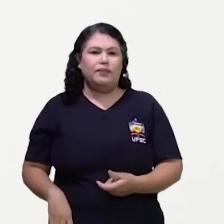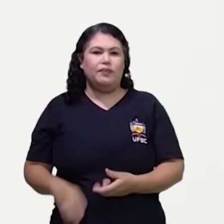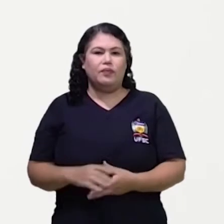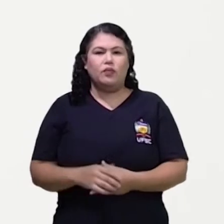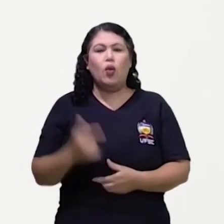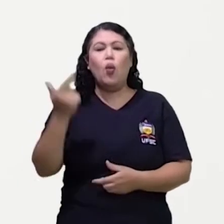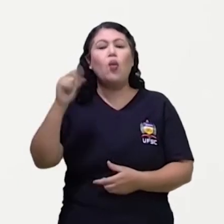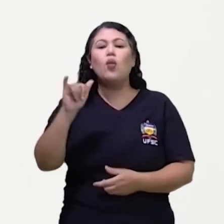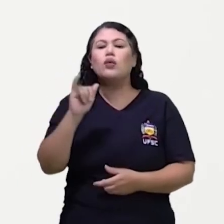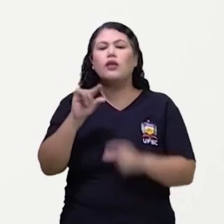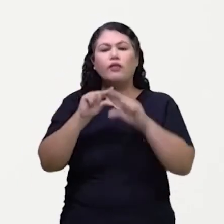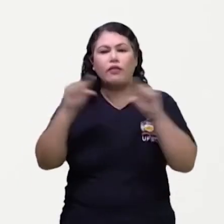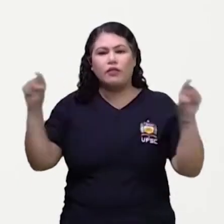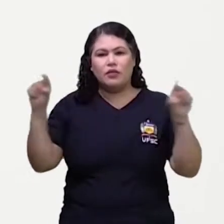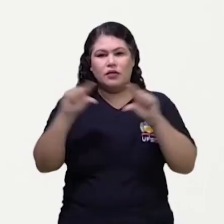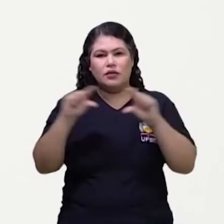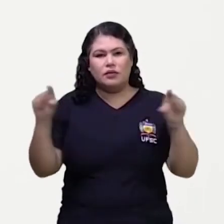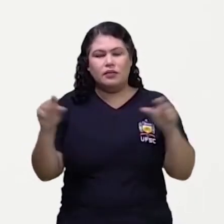outro exemplo.